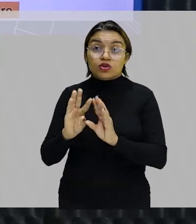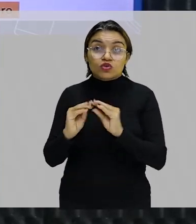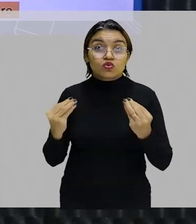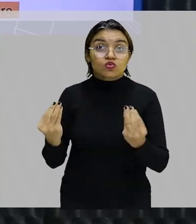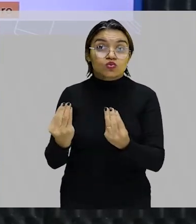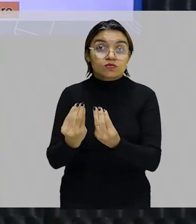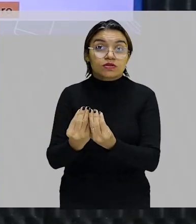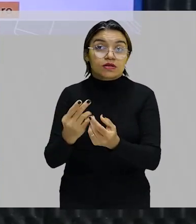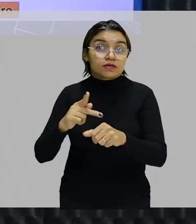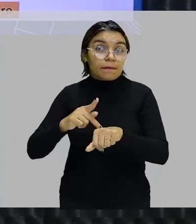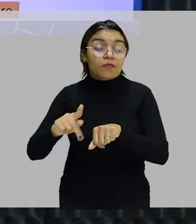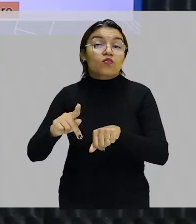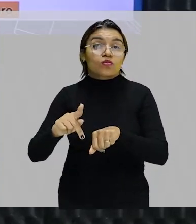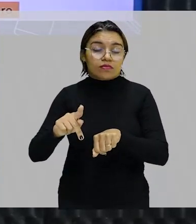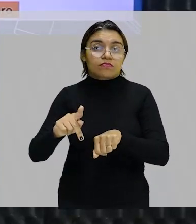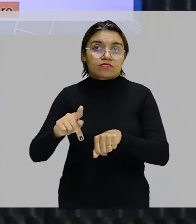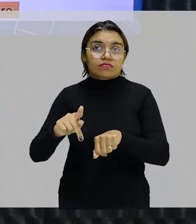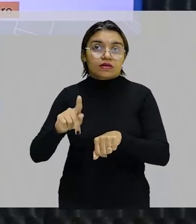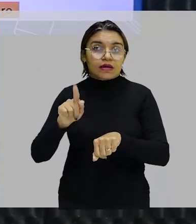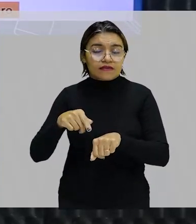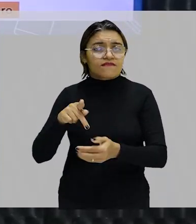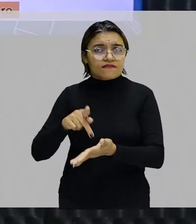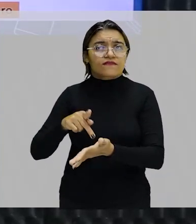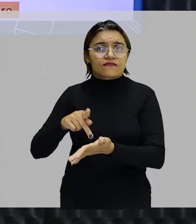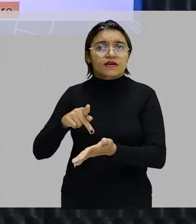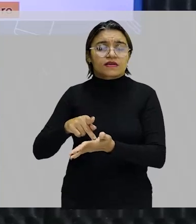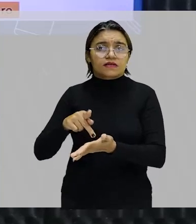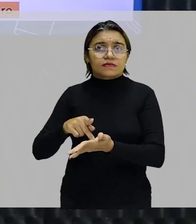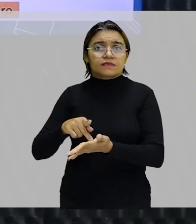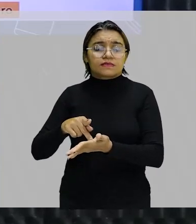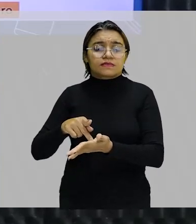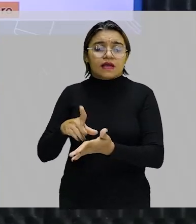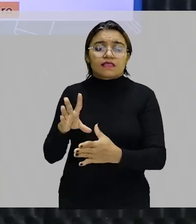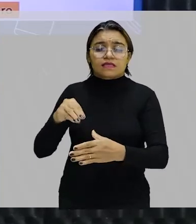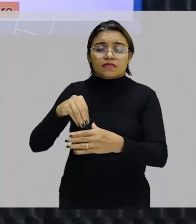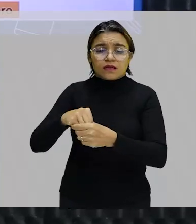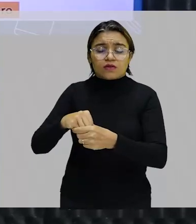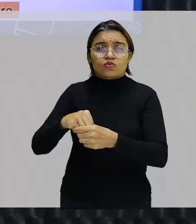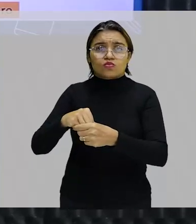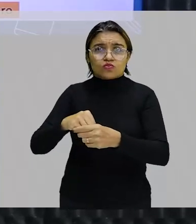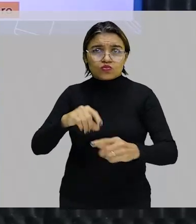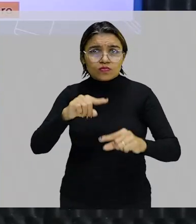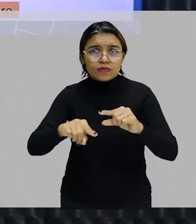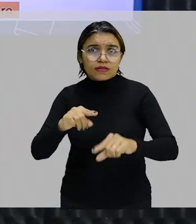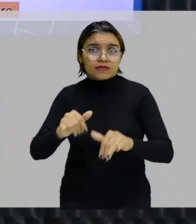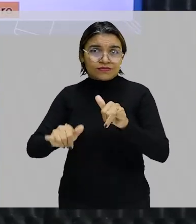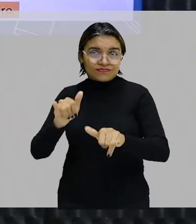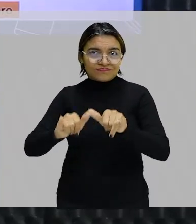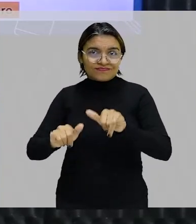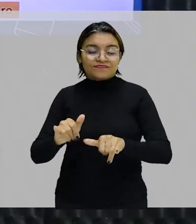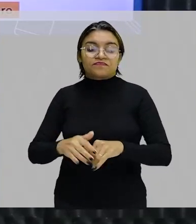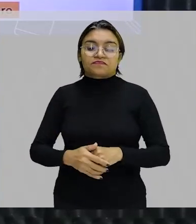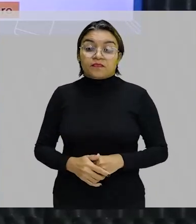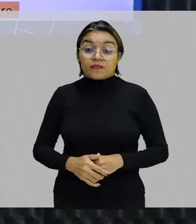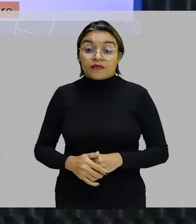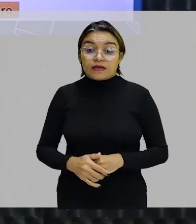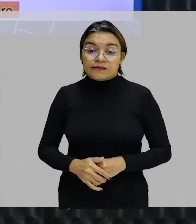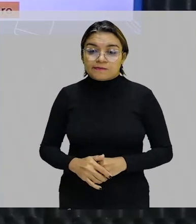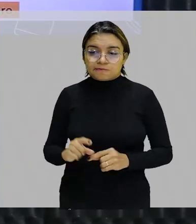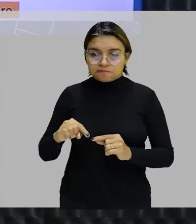que realmente, que efetivamente participa da reação, ok? A